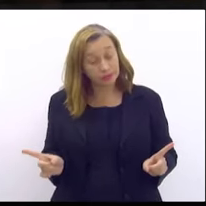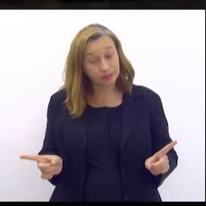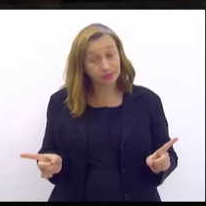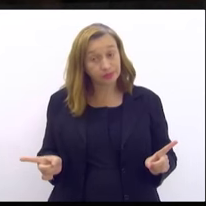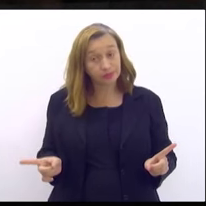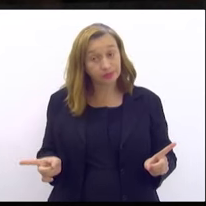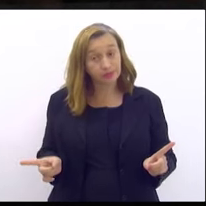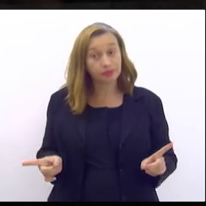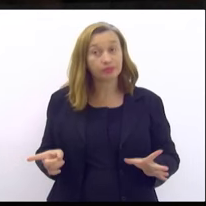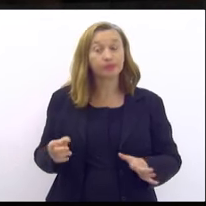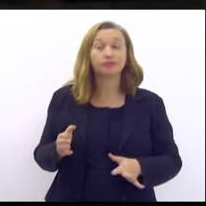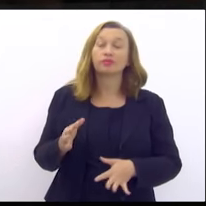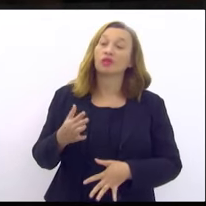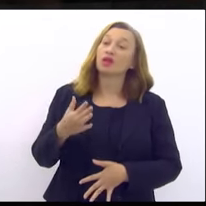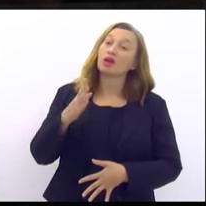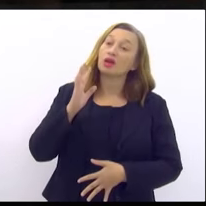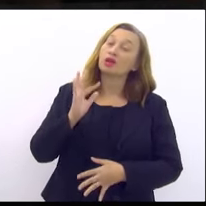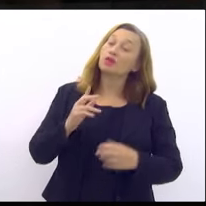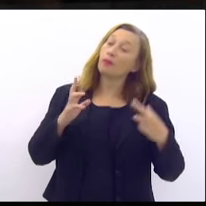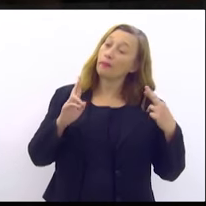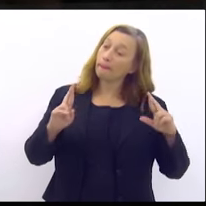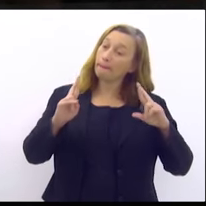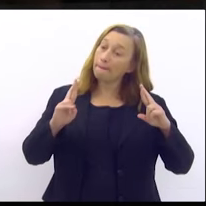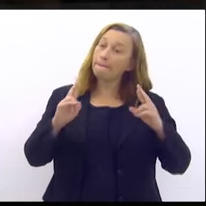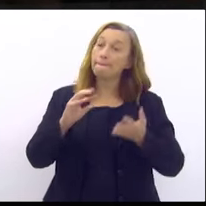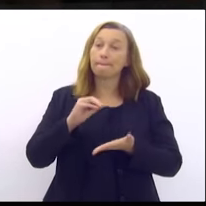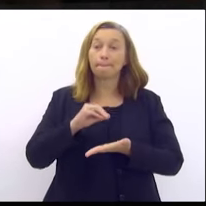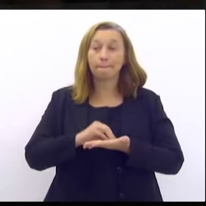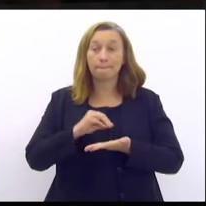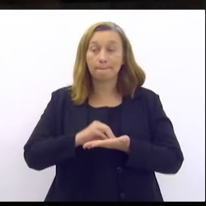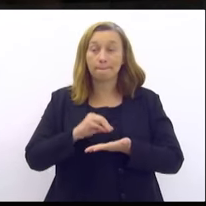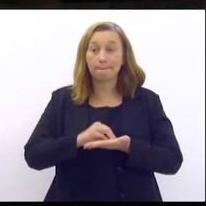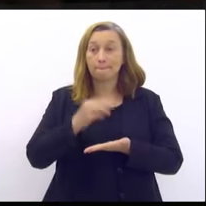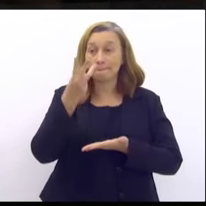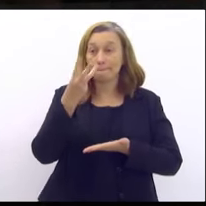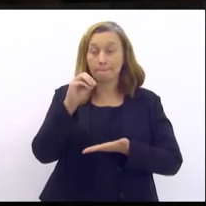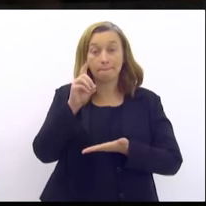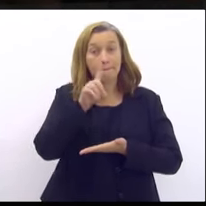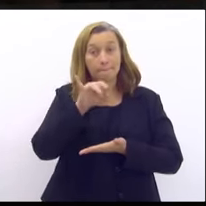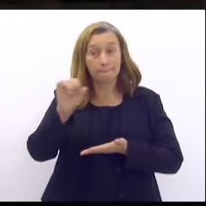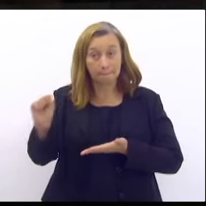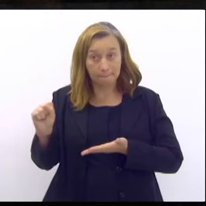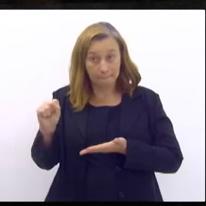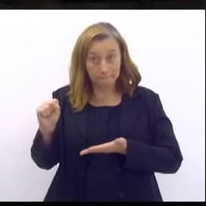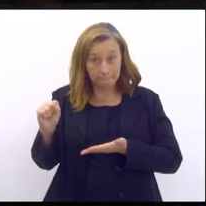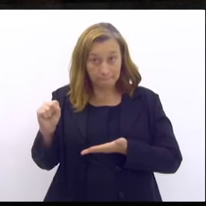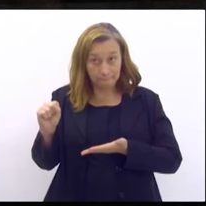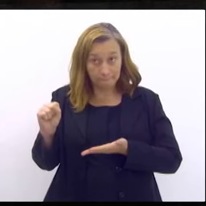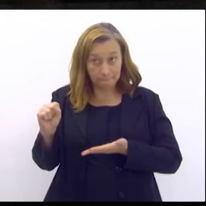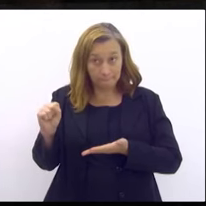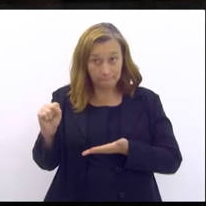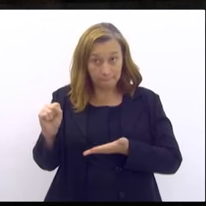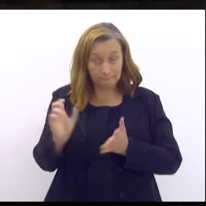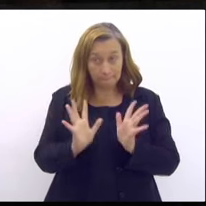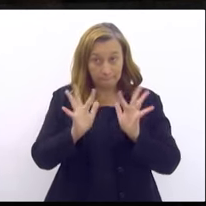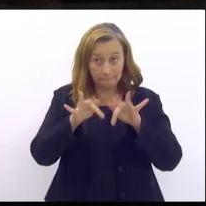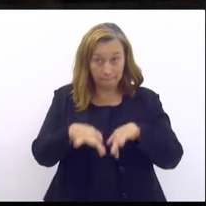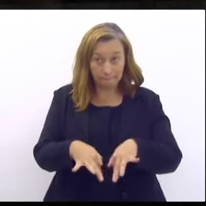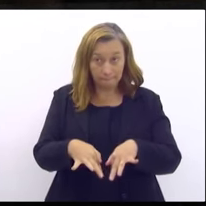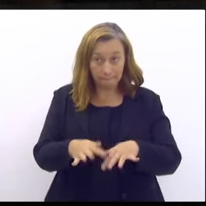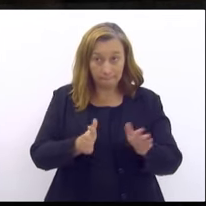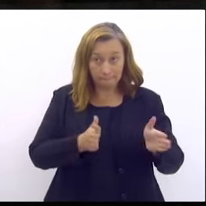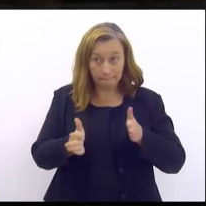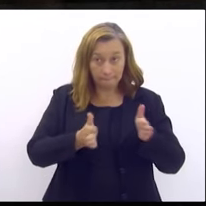tenho eu ainda esperança que faltam 30 dias úteis para acabar esse